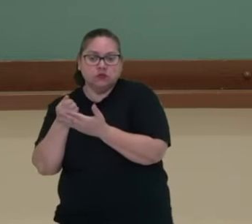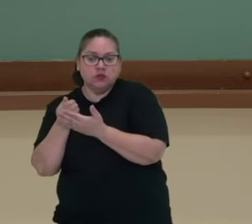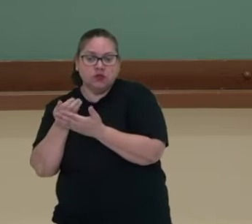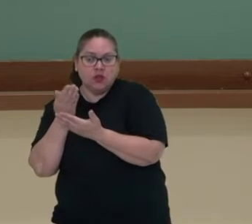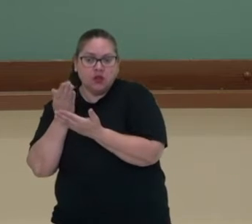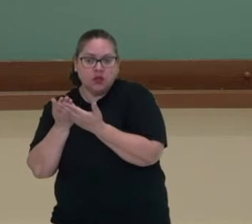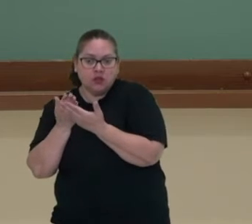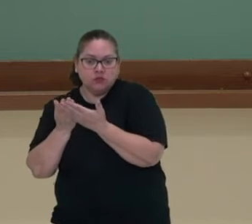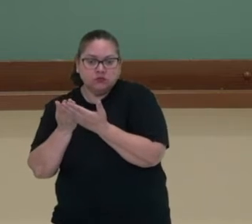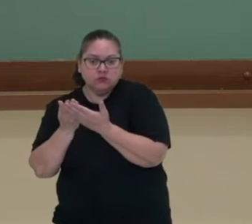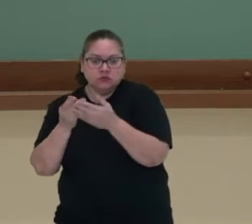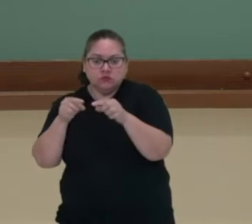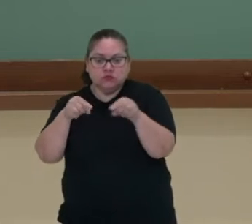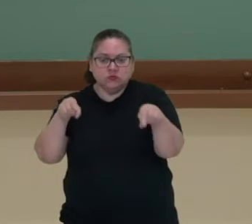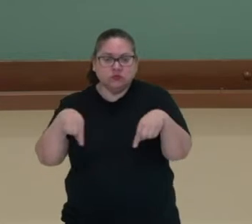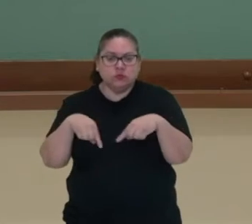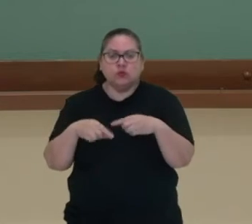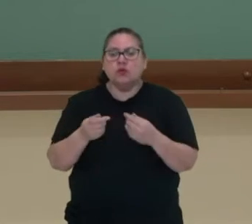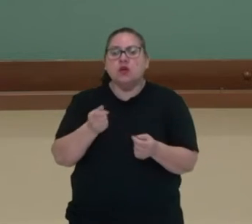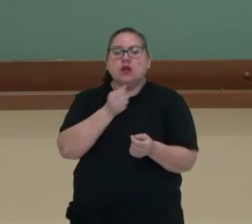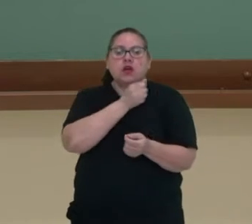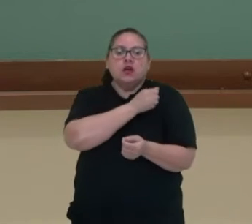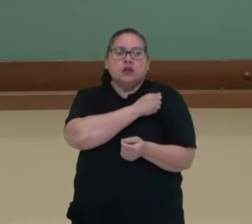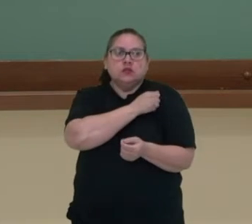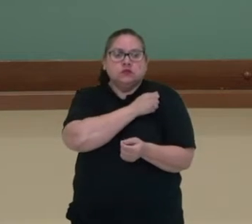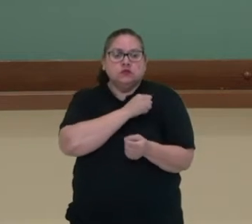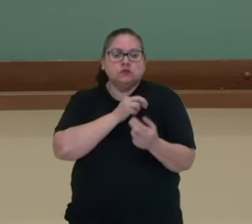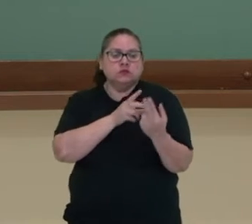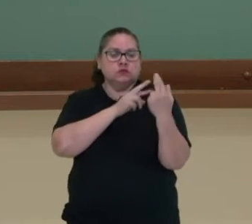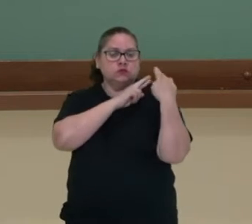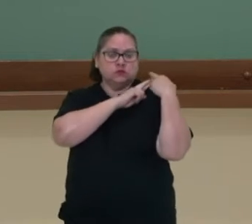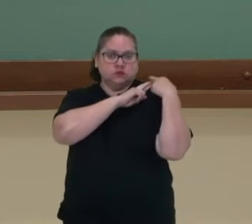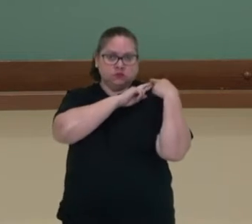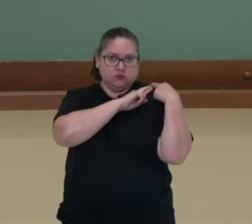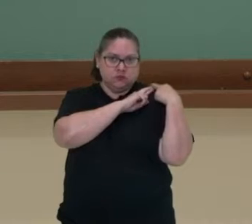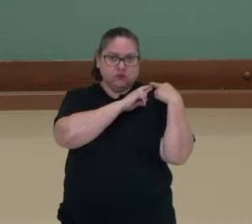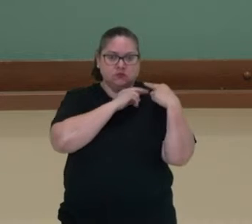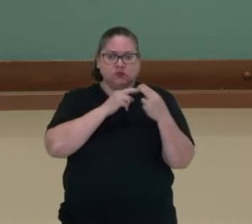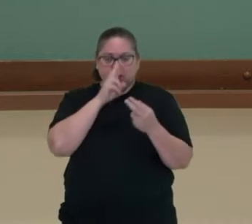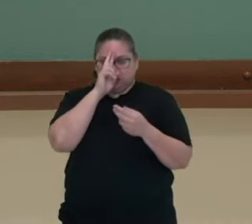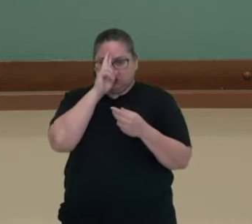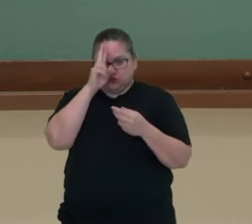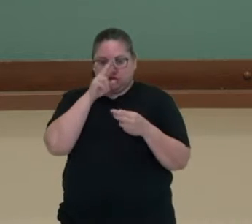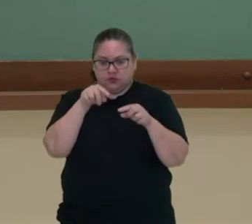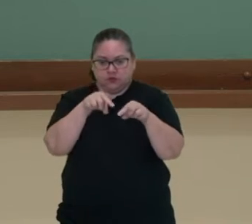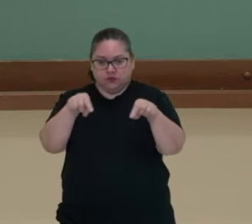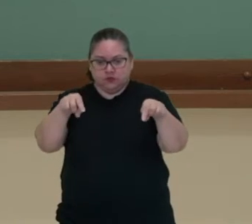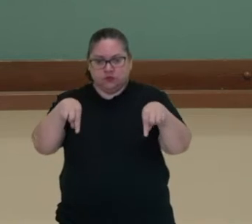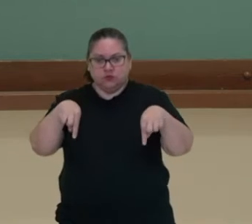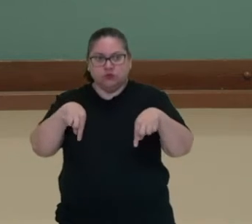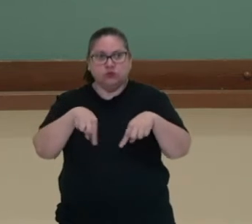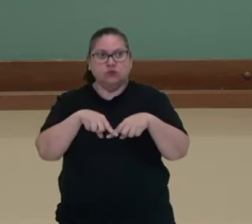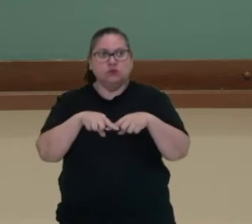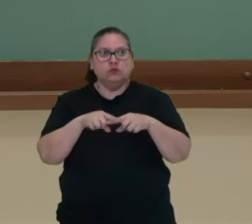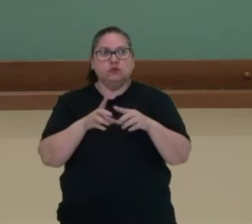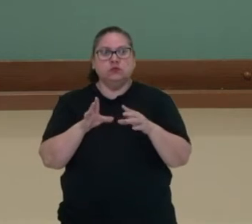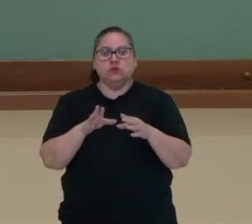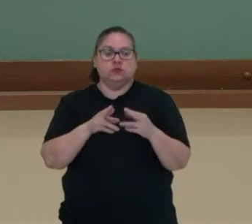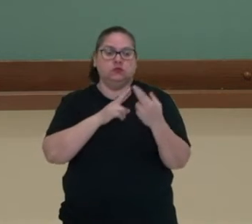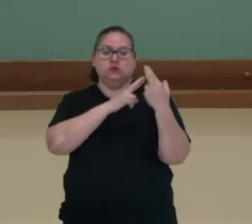a turma. Então é um aluno que tem uma responsabilidade como chefe de turma, né? Não